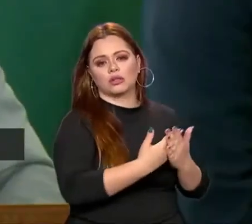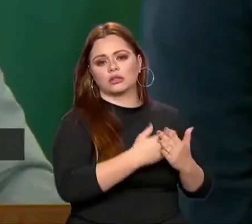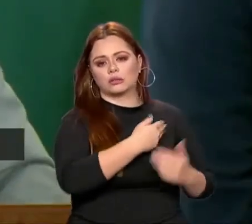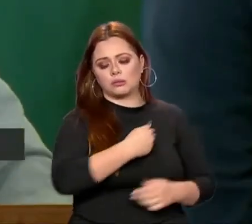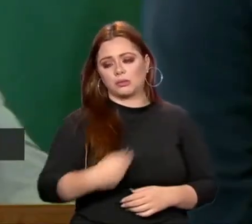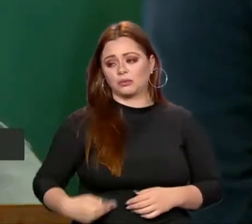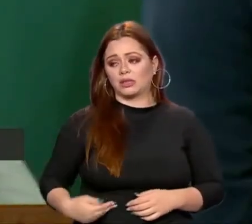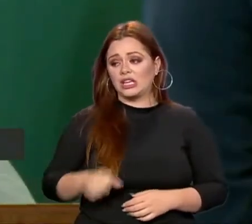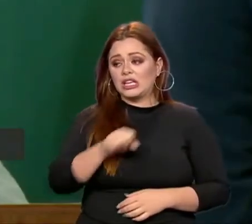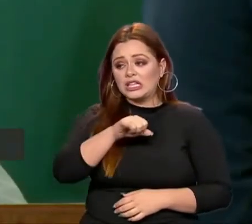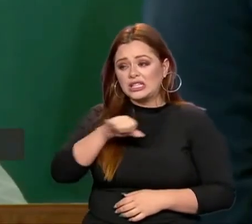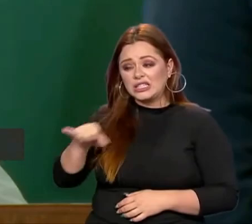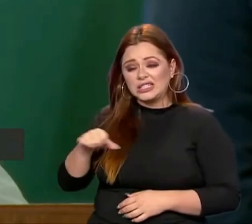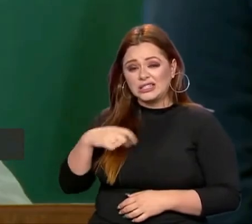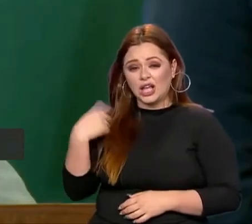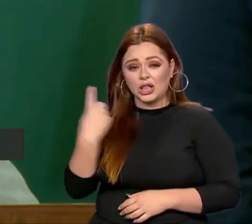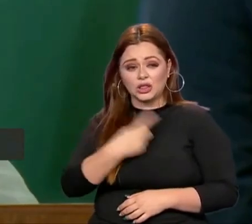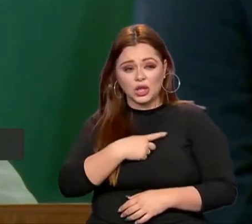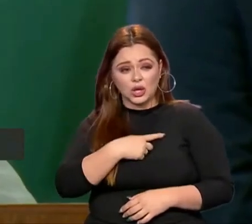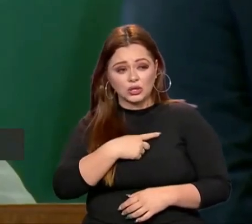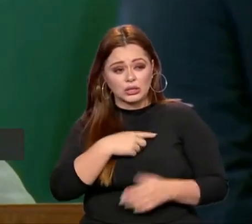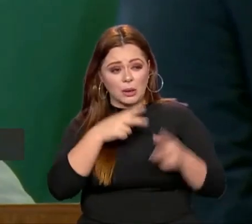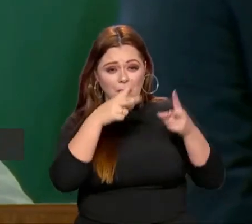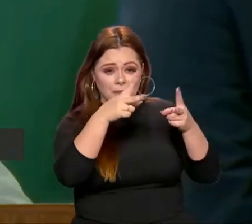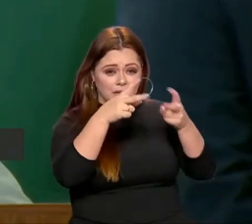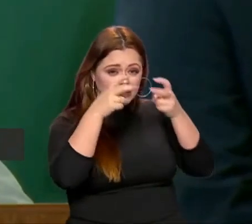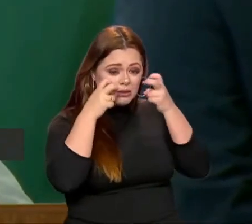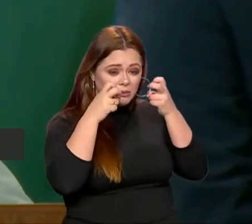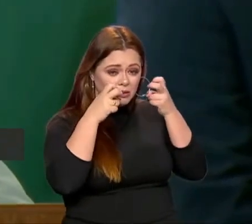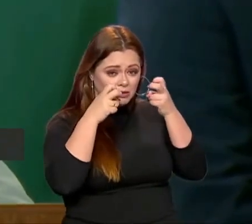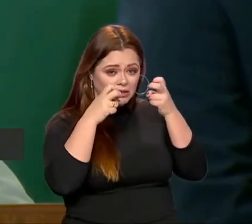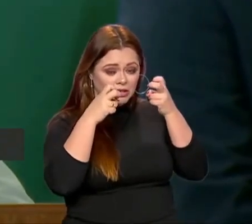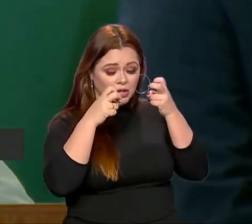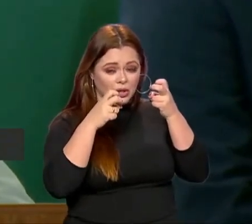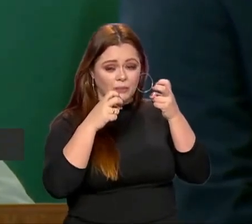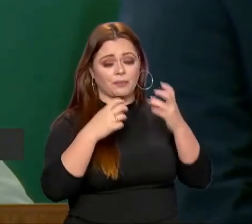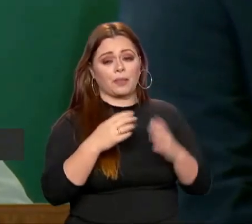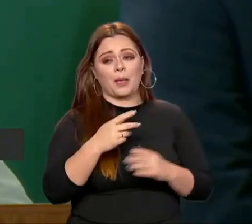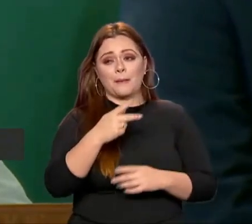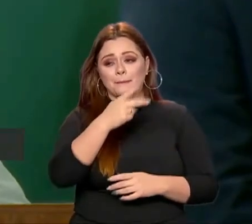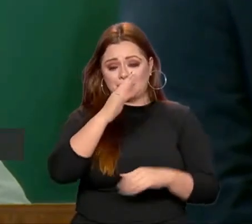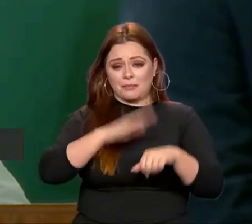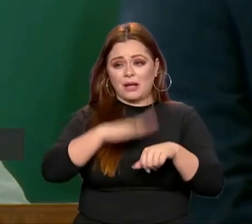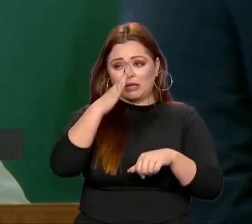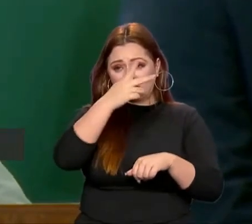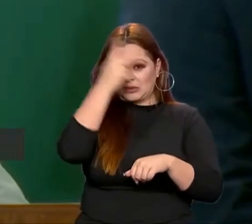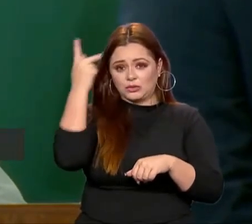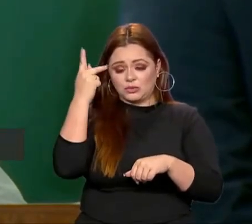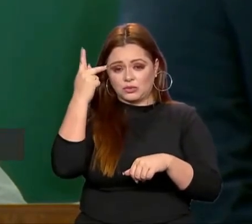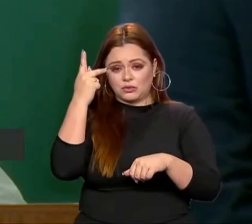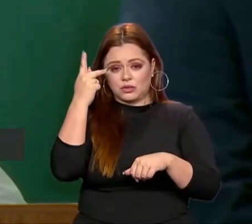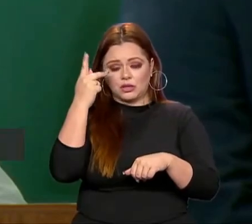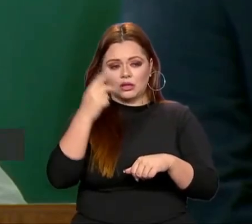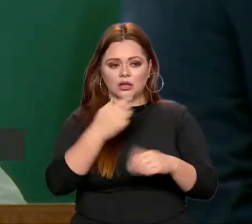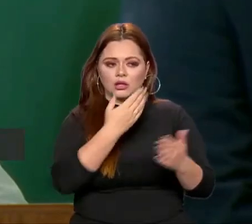for analisar grande parte dos grandes intelectuais brasileiros estudaram